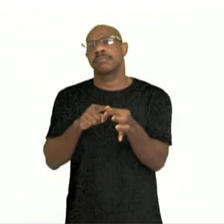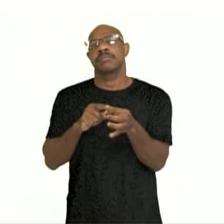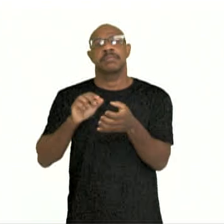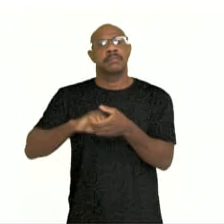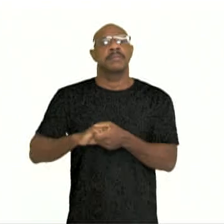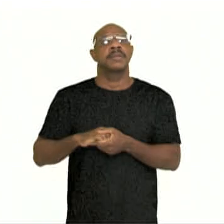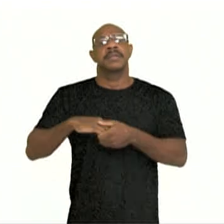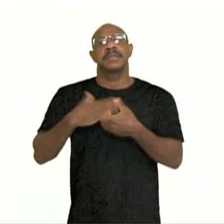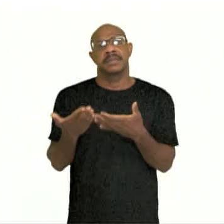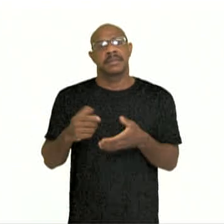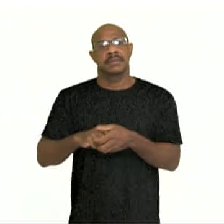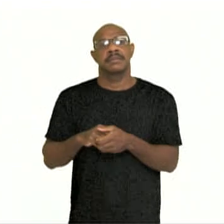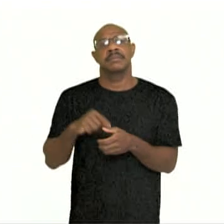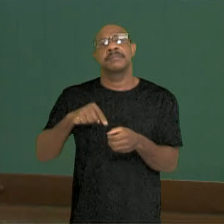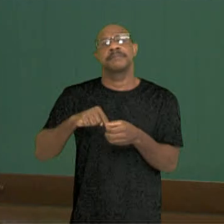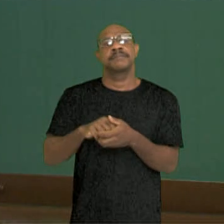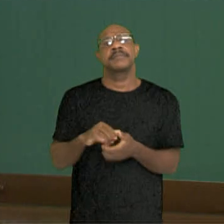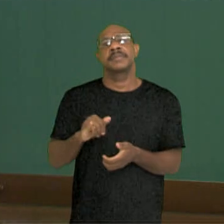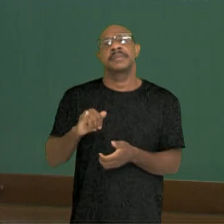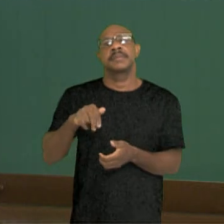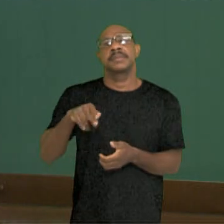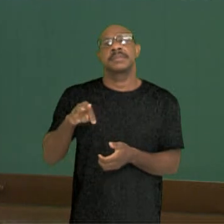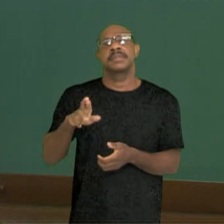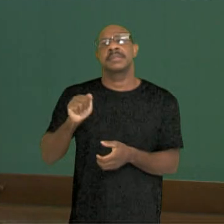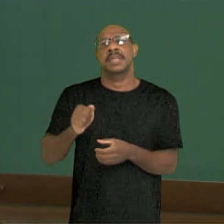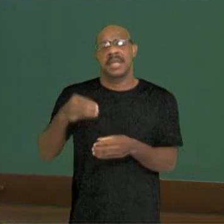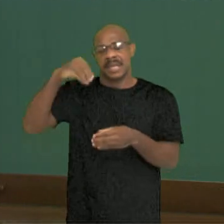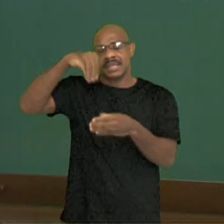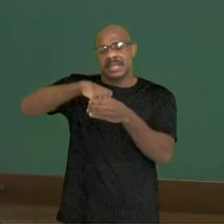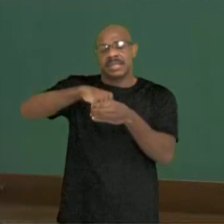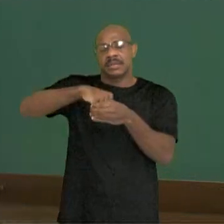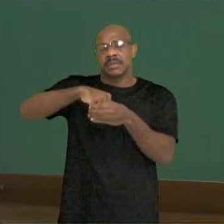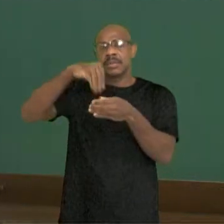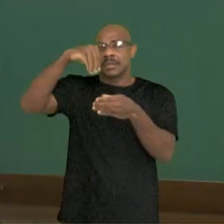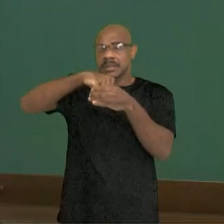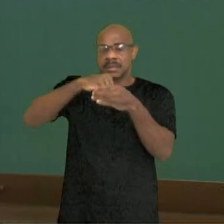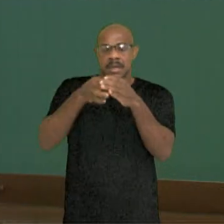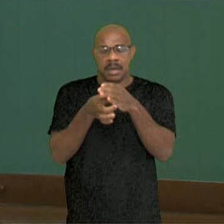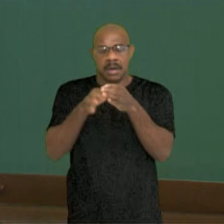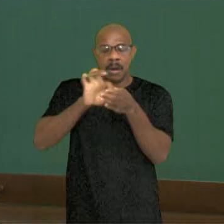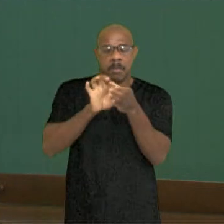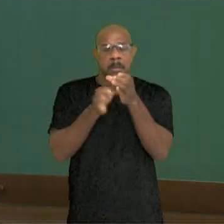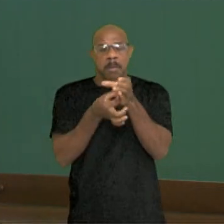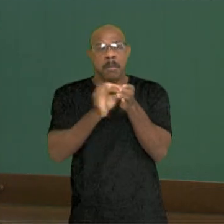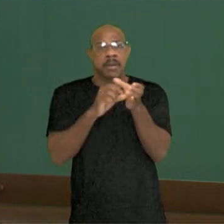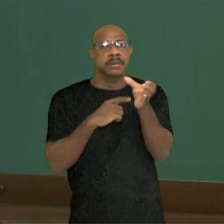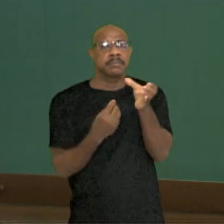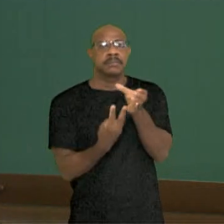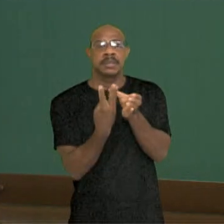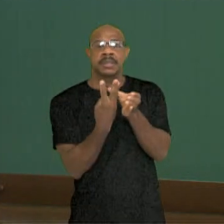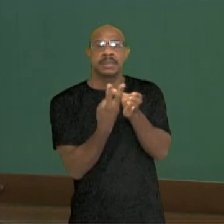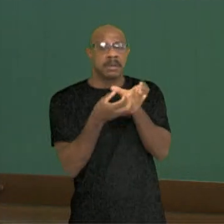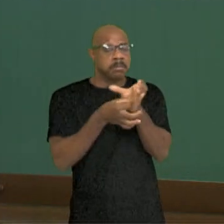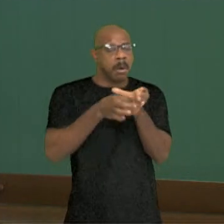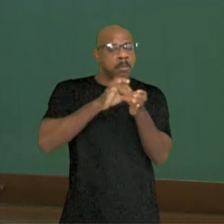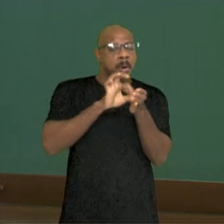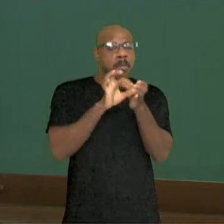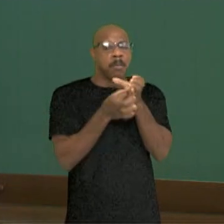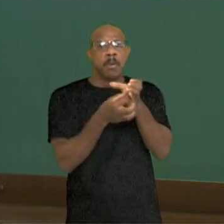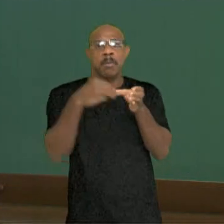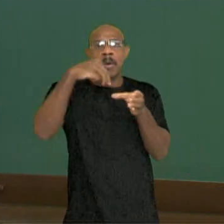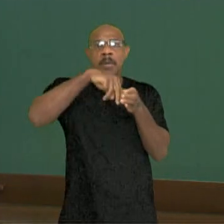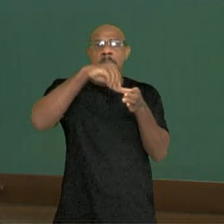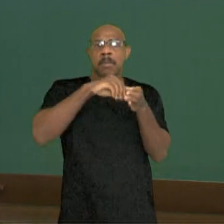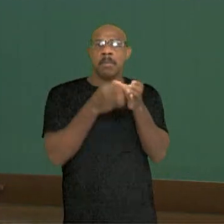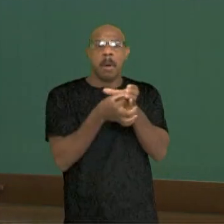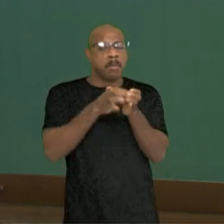químicas intramoleculares, aquelas que ocorrem dentro da molécula, nós temos 3, pelo menos conhecemos,